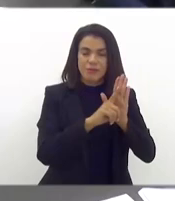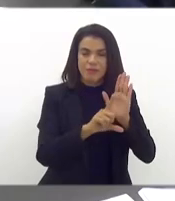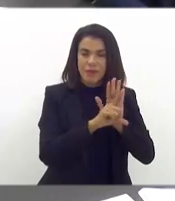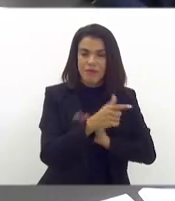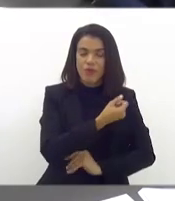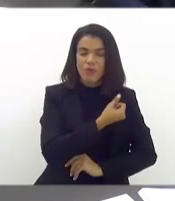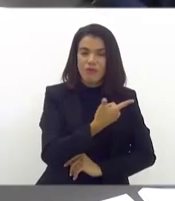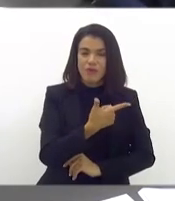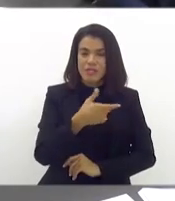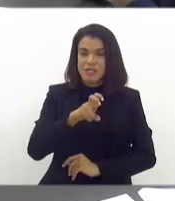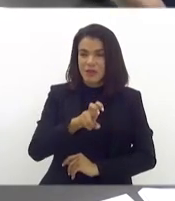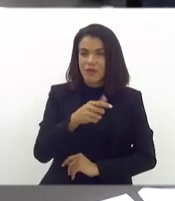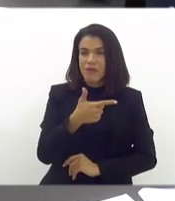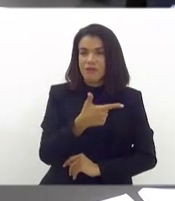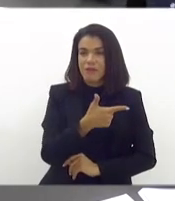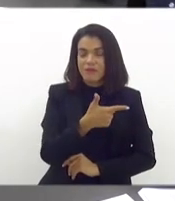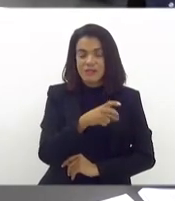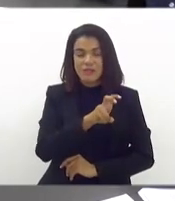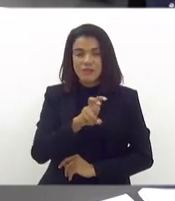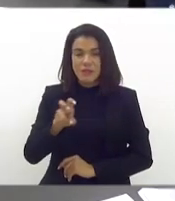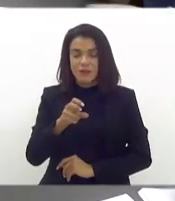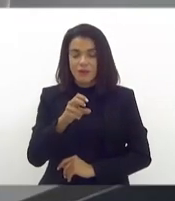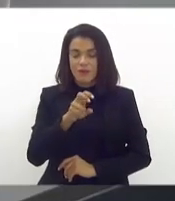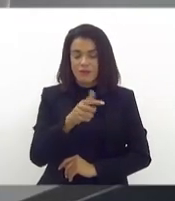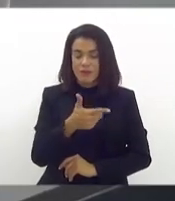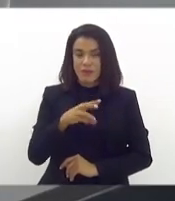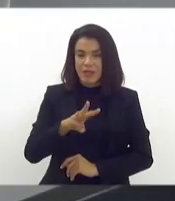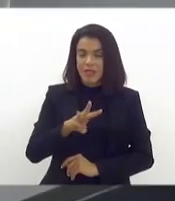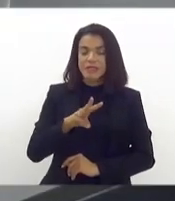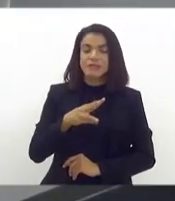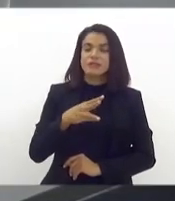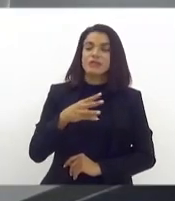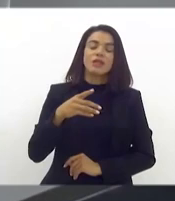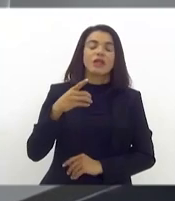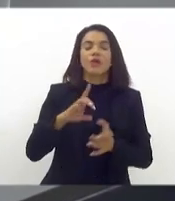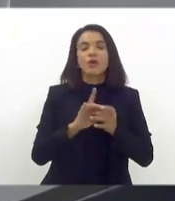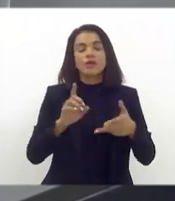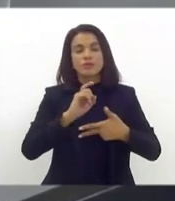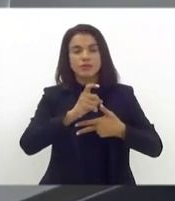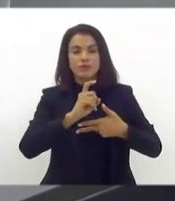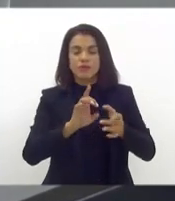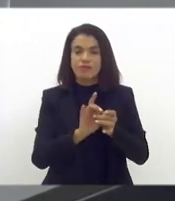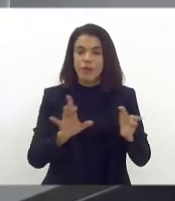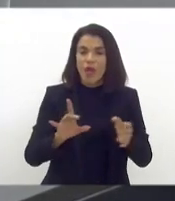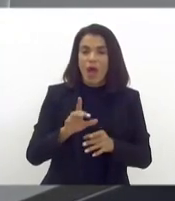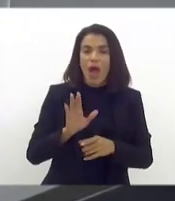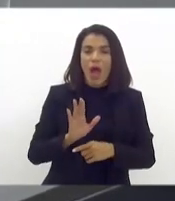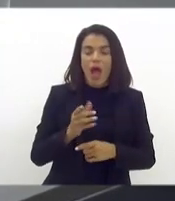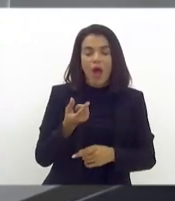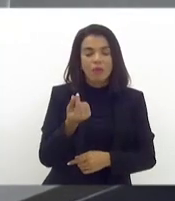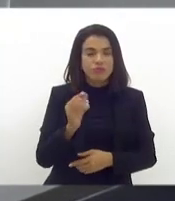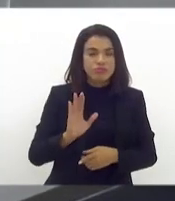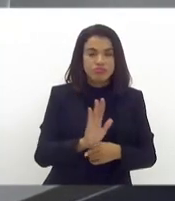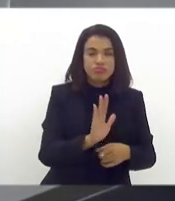da pauta, o PL 556 de 23, de autoria do deputado Brazão, que autoriza o Poder Executivo a instituir o auxílio especial para